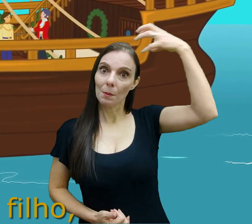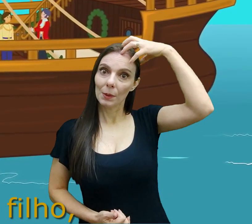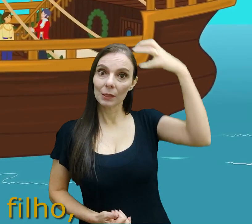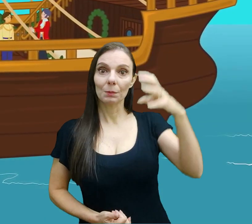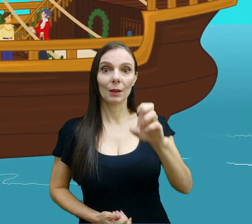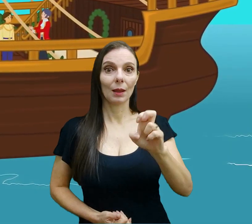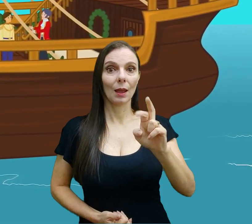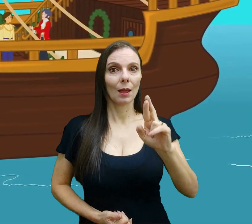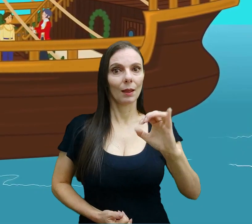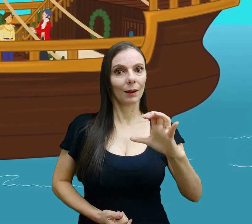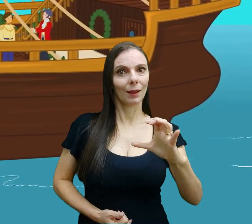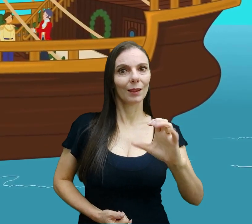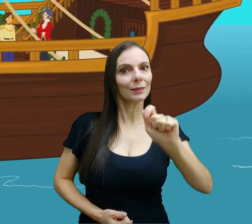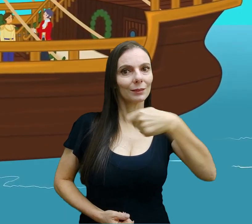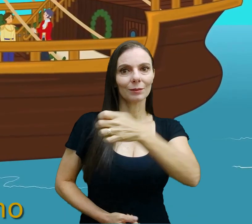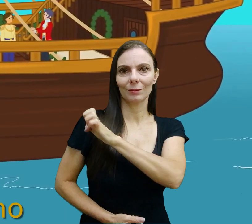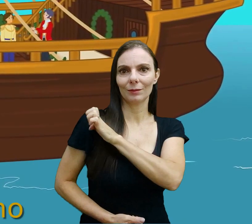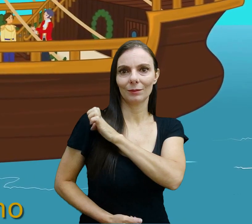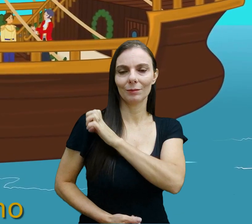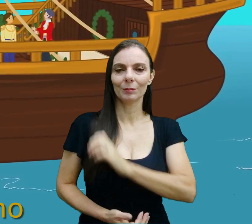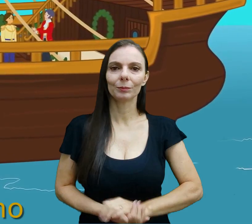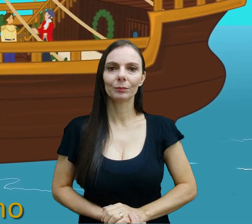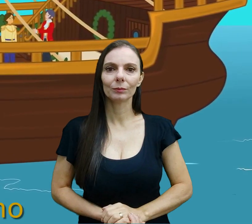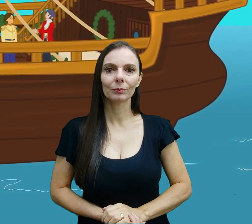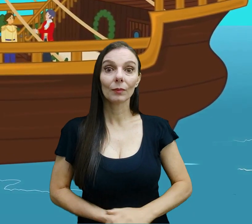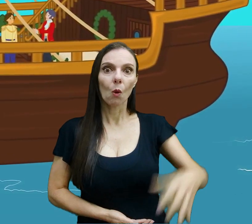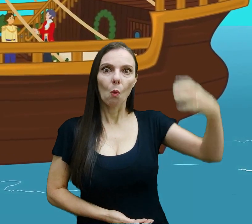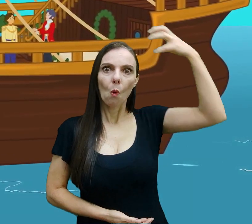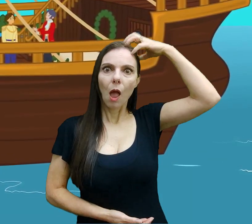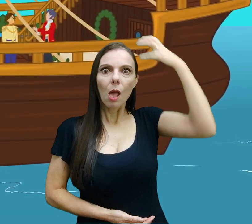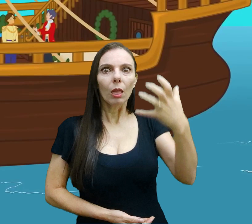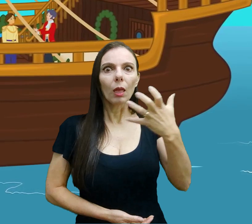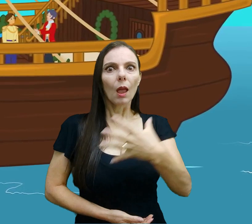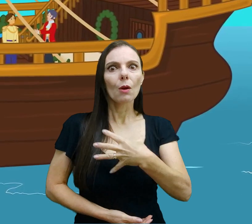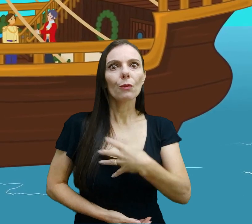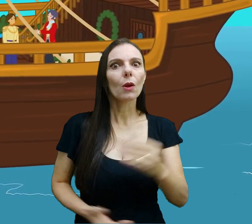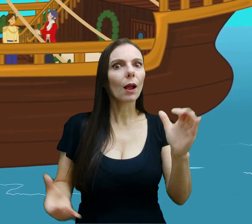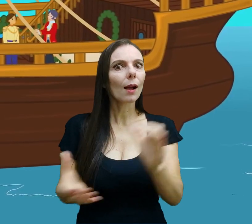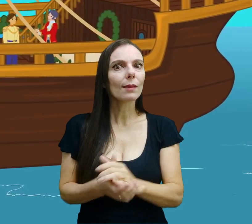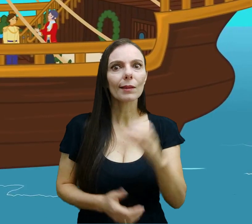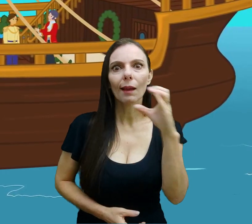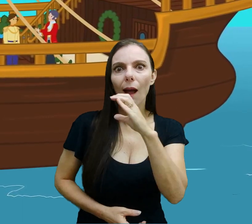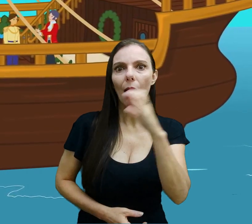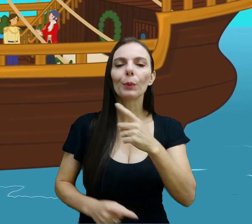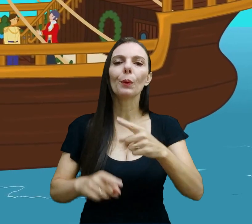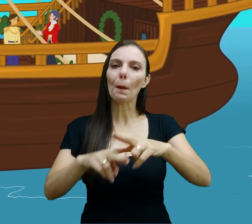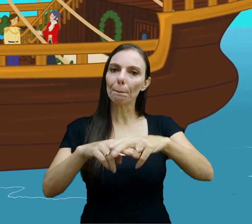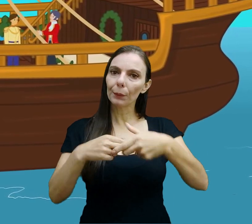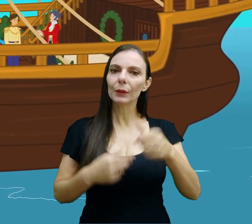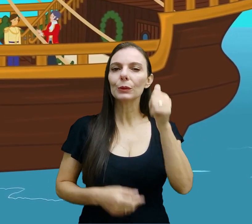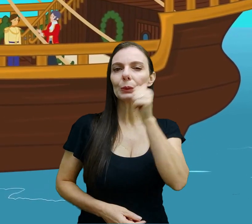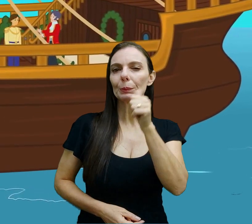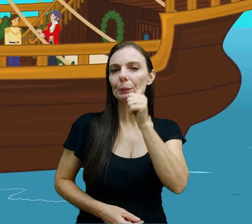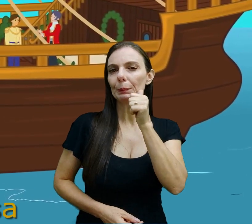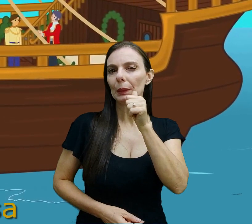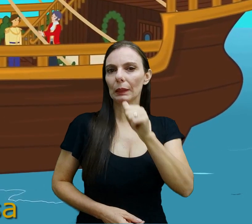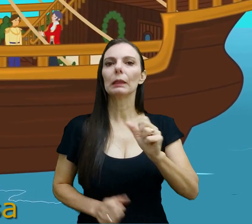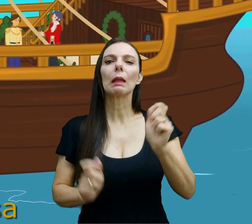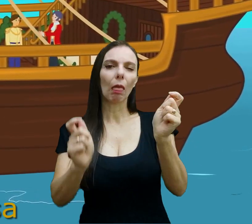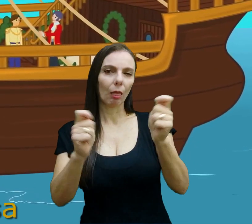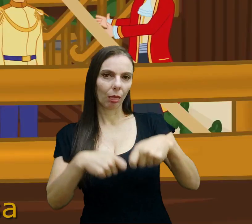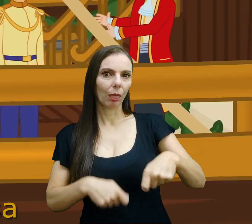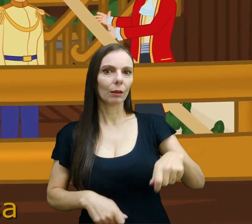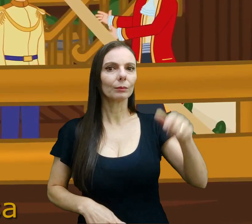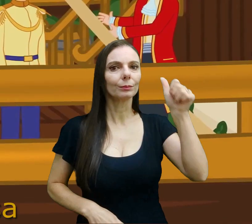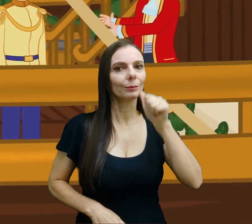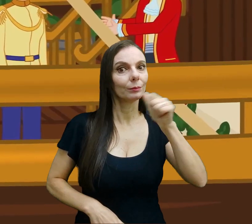para seu filho Príncipe Eric. Ele queria que o seu filho se casasse o mais rápido possível. É por isso que todas as